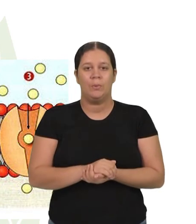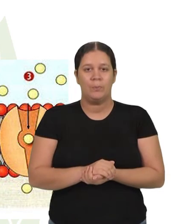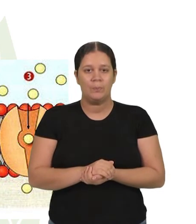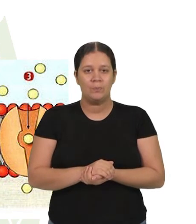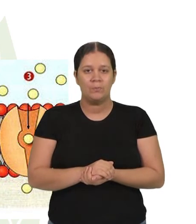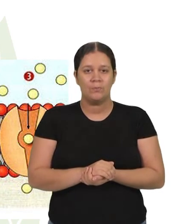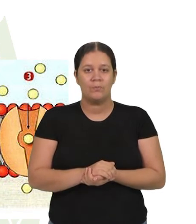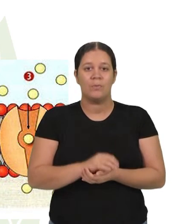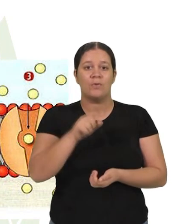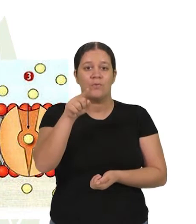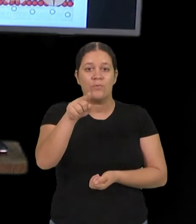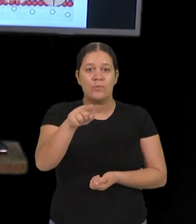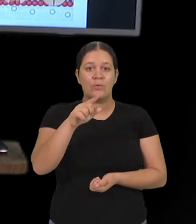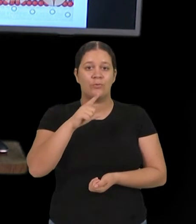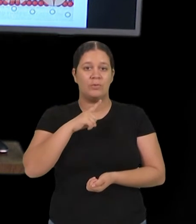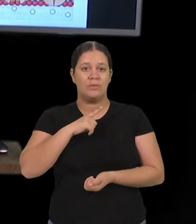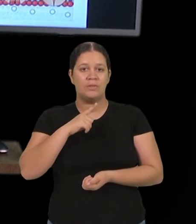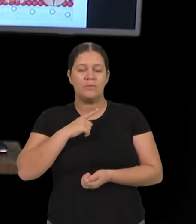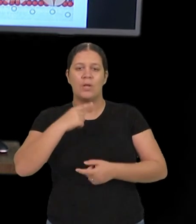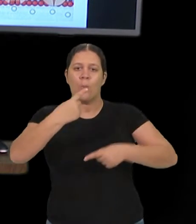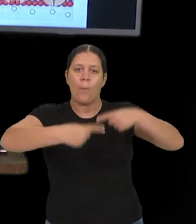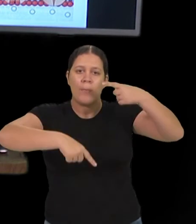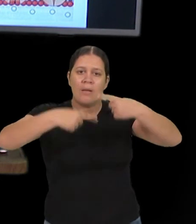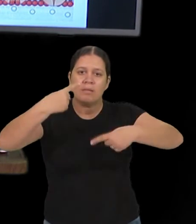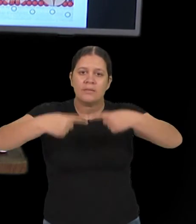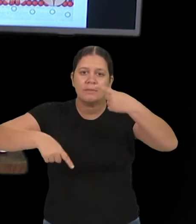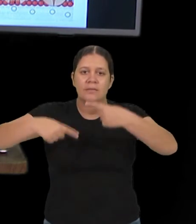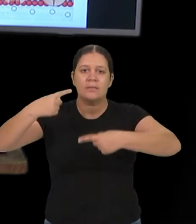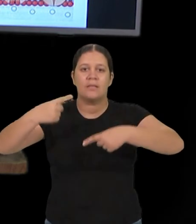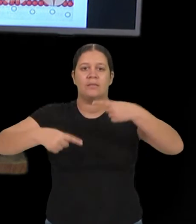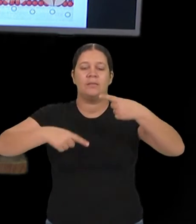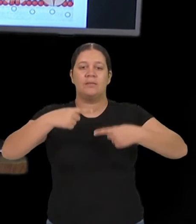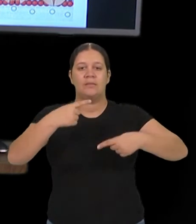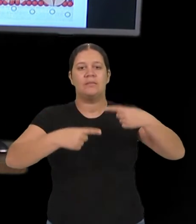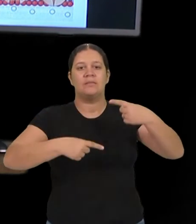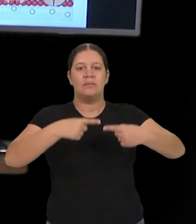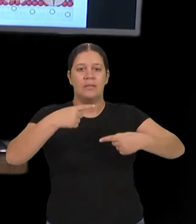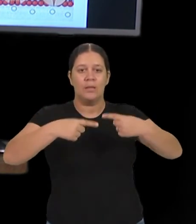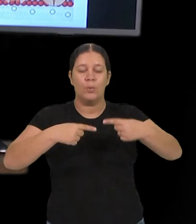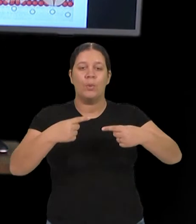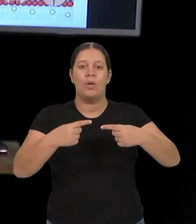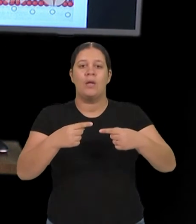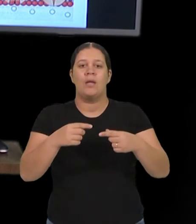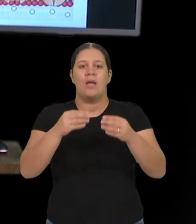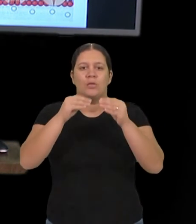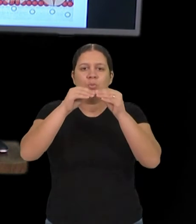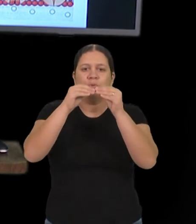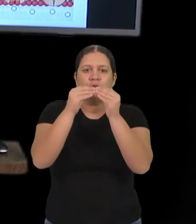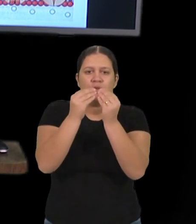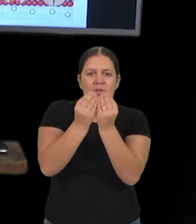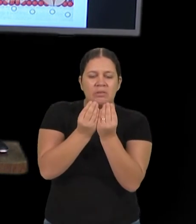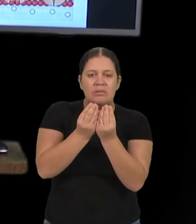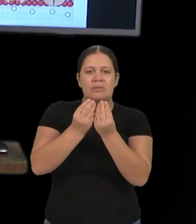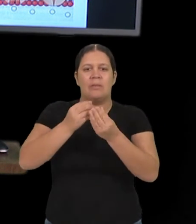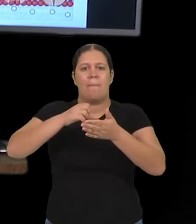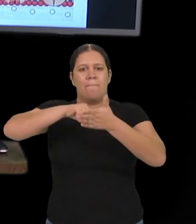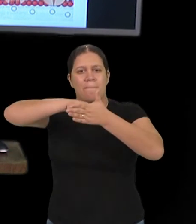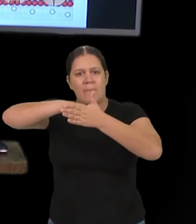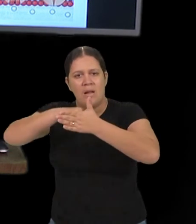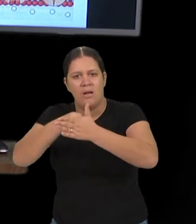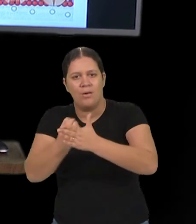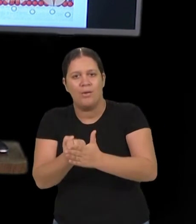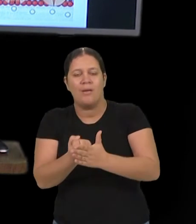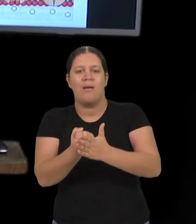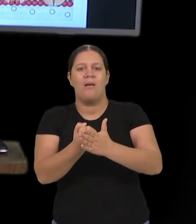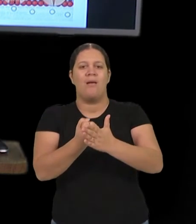E você vai ter também até uma série de competições, dependendo da permease, você vai ter algumas substâncias que vão bloquear